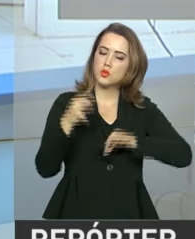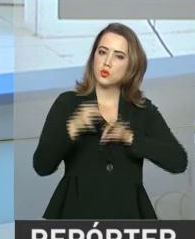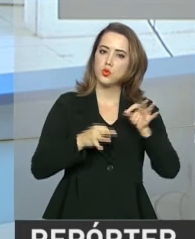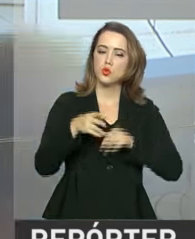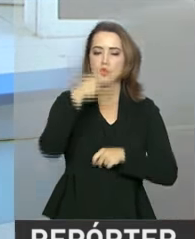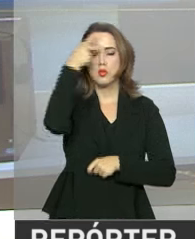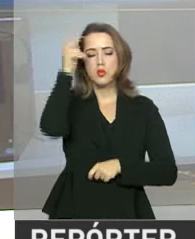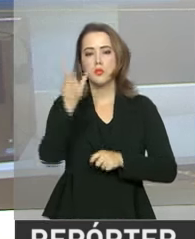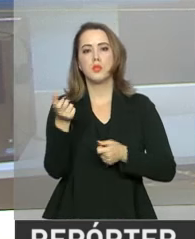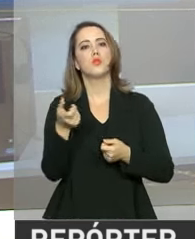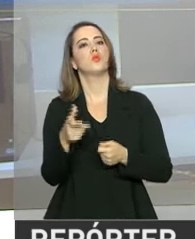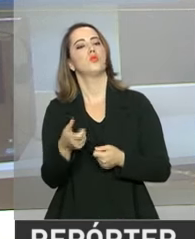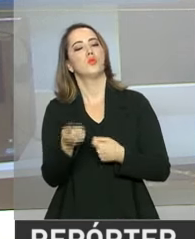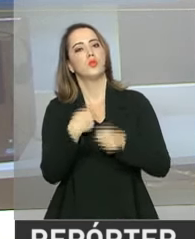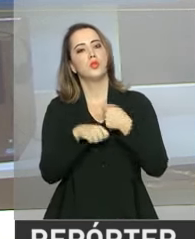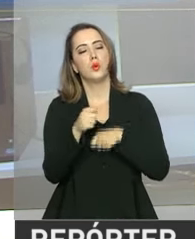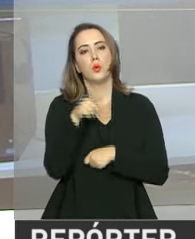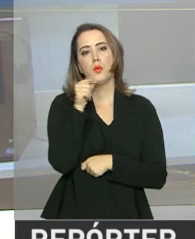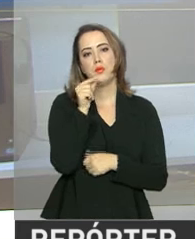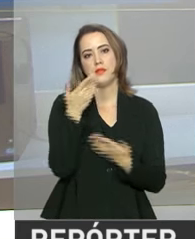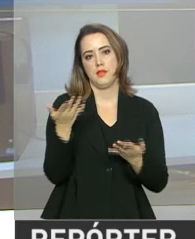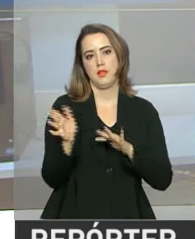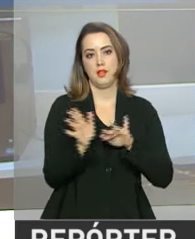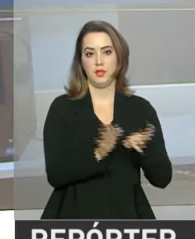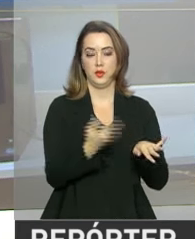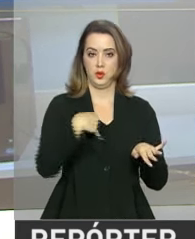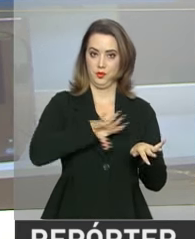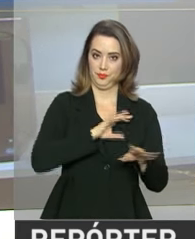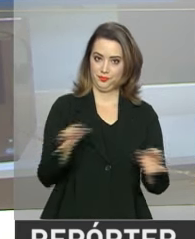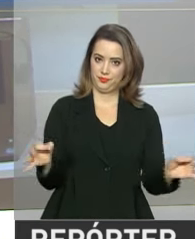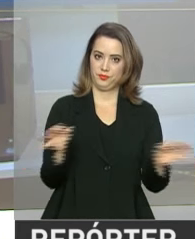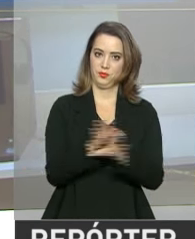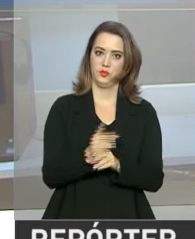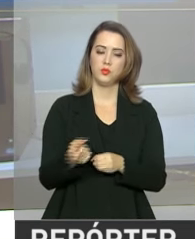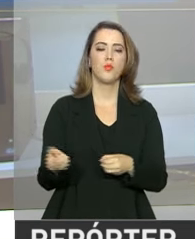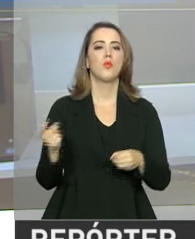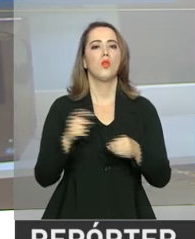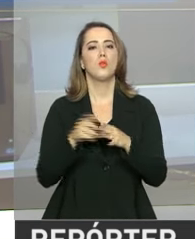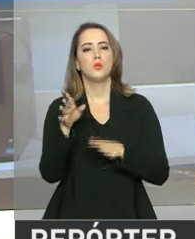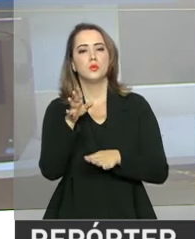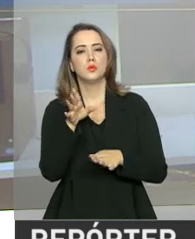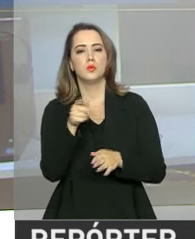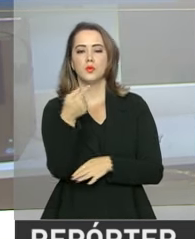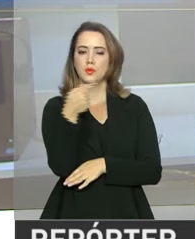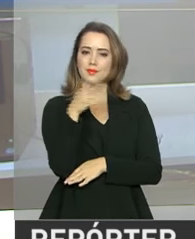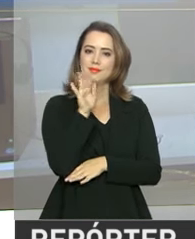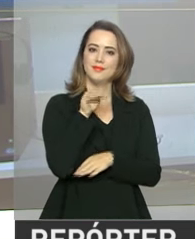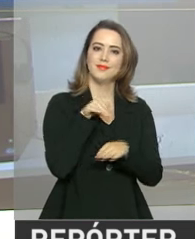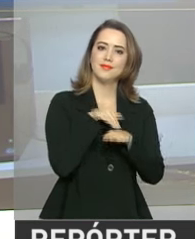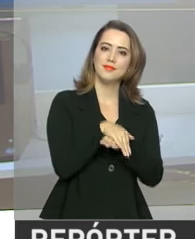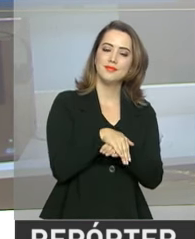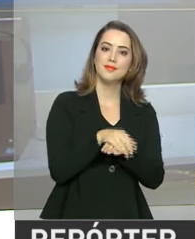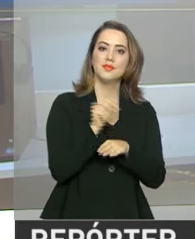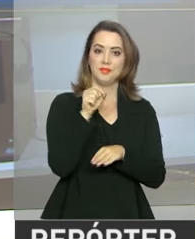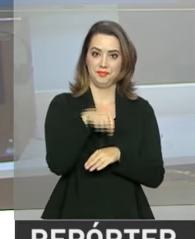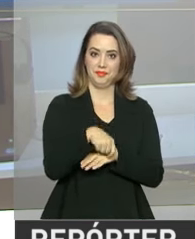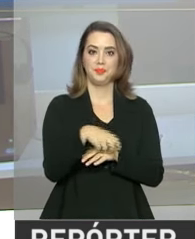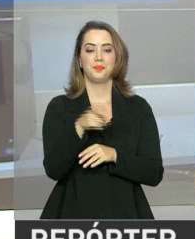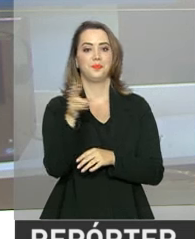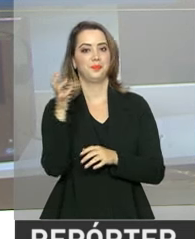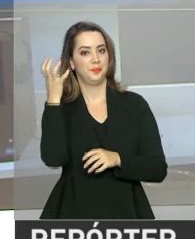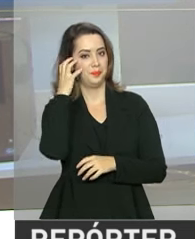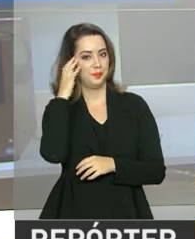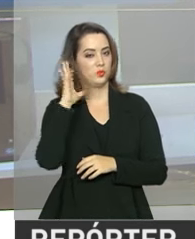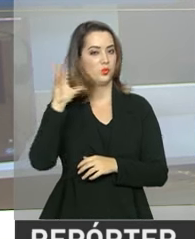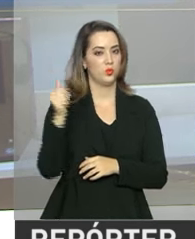economizam água. Nós ficamos por aqui. Acompanhe as notícias do governo federal às 7 da noite em ponto nas rádios de